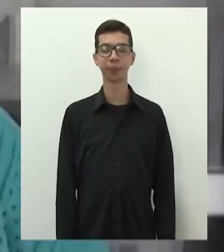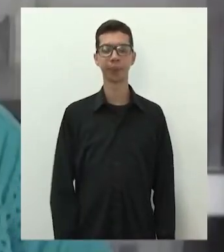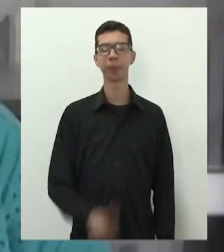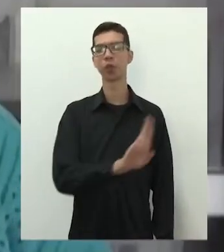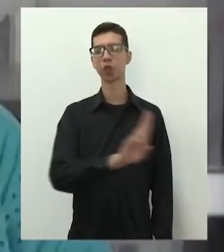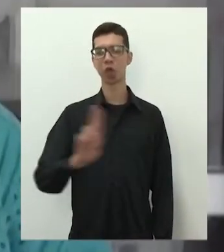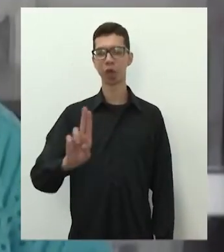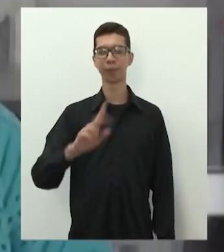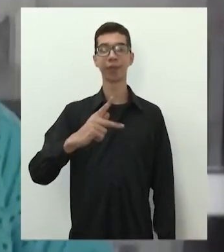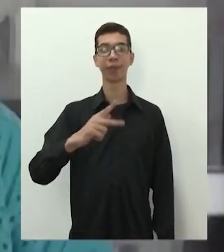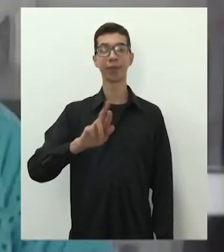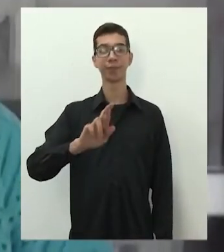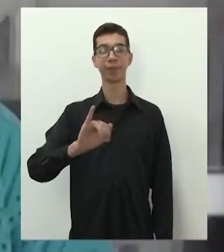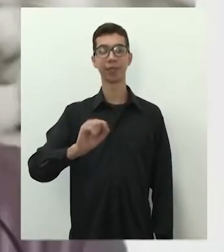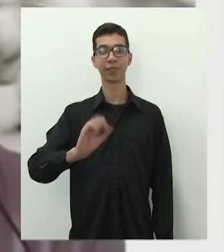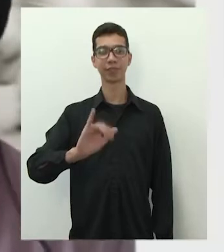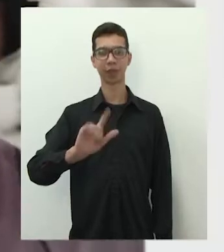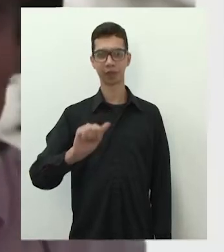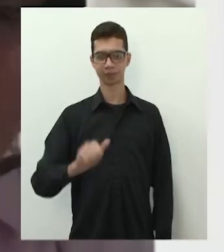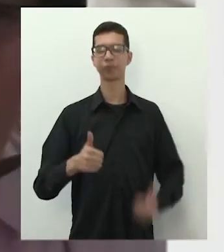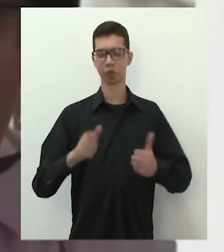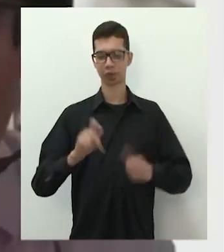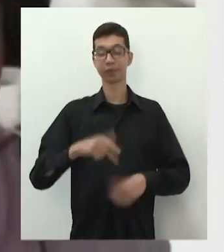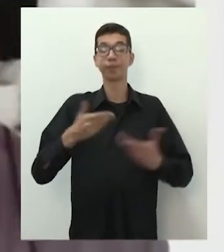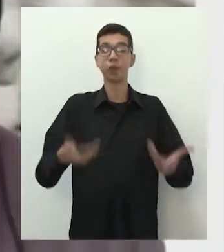mais ou menos o seguinte, olha, eu